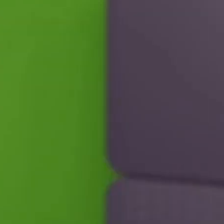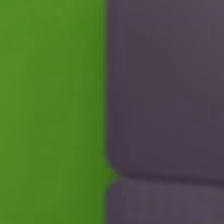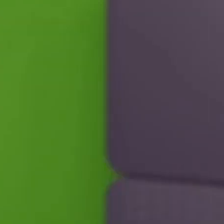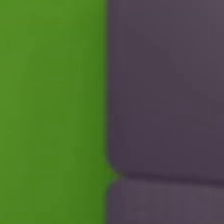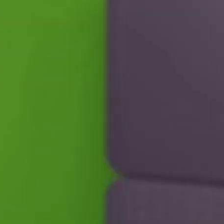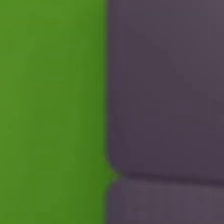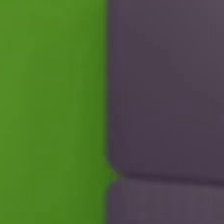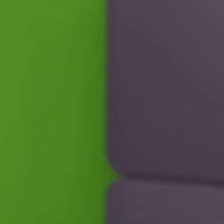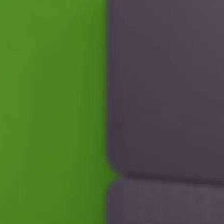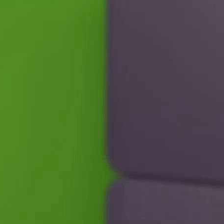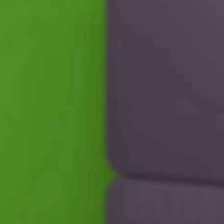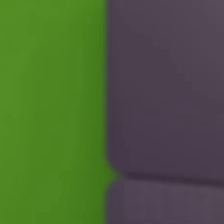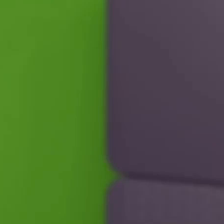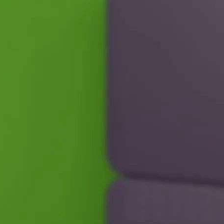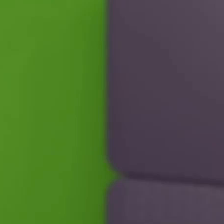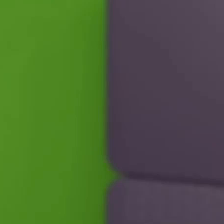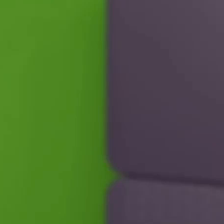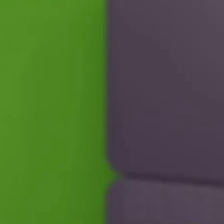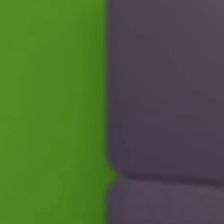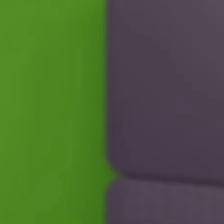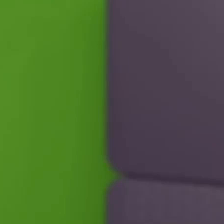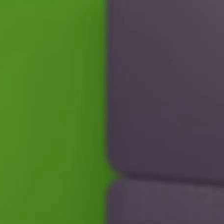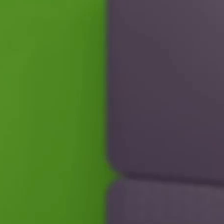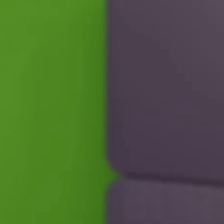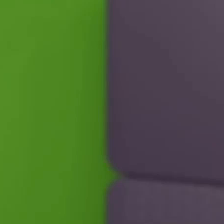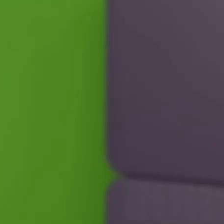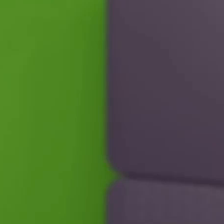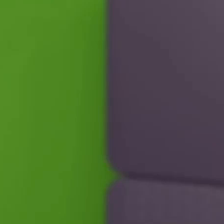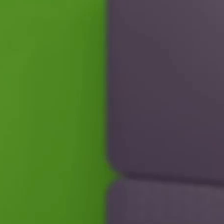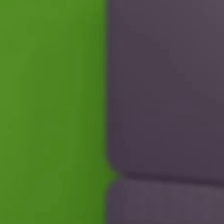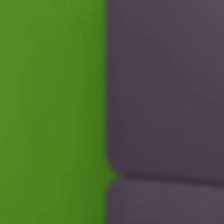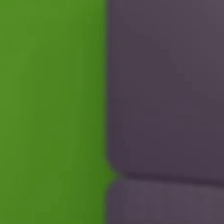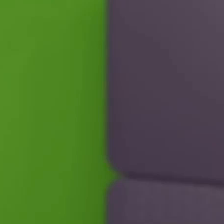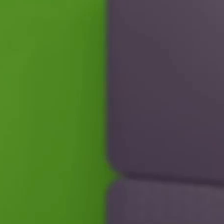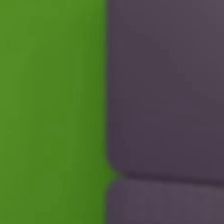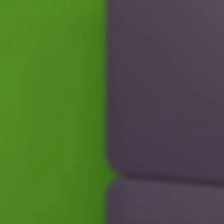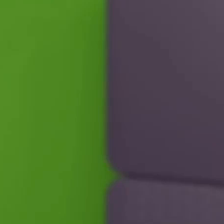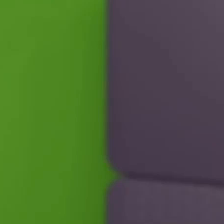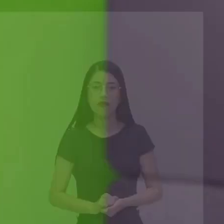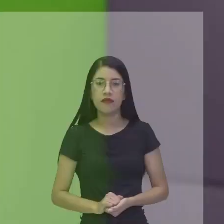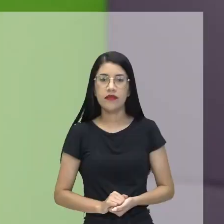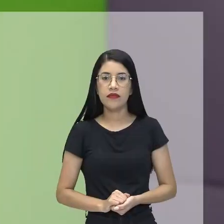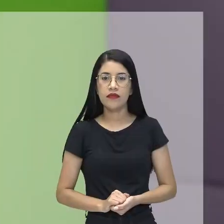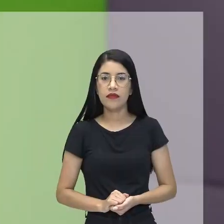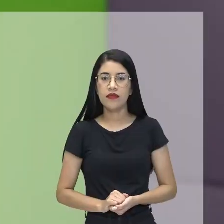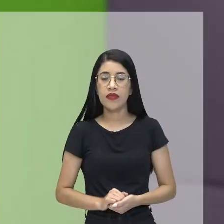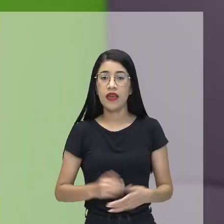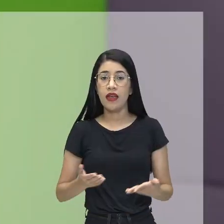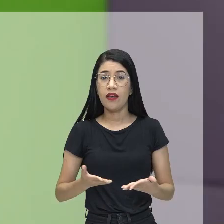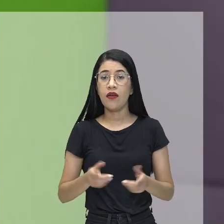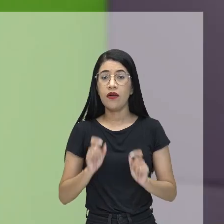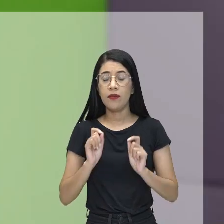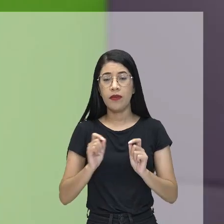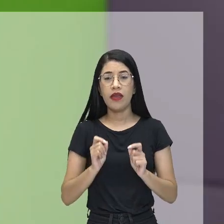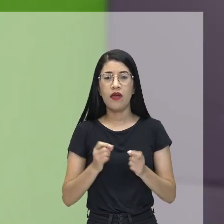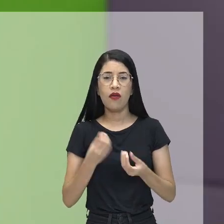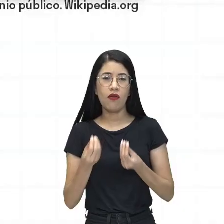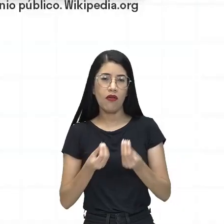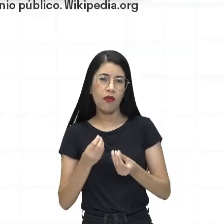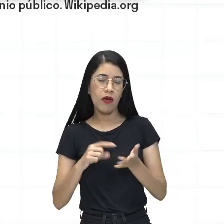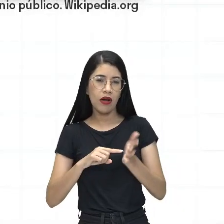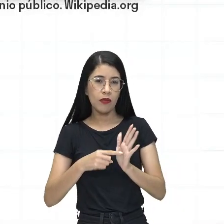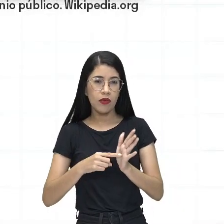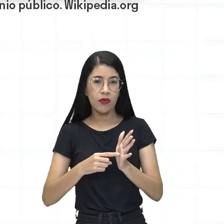energia térmica em energia mecânica. E vamos ver aí as máquinas térmicas e